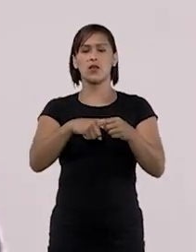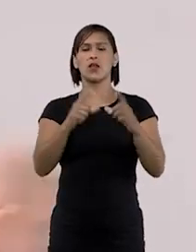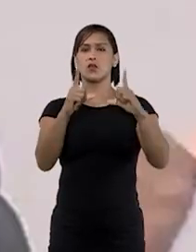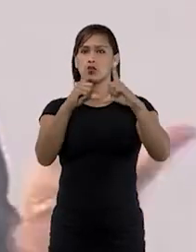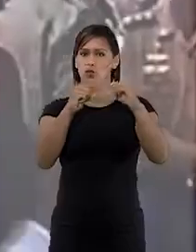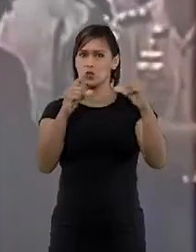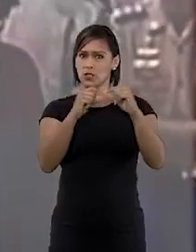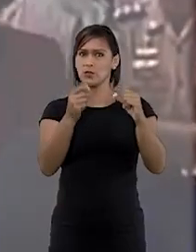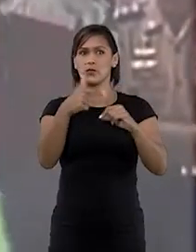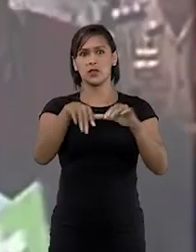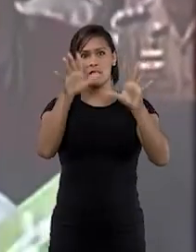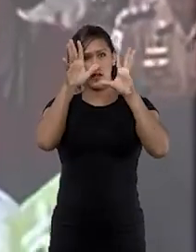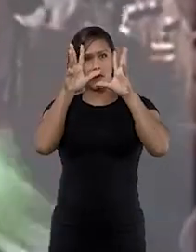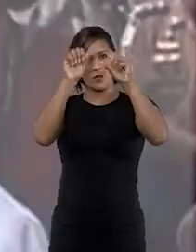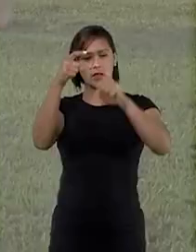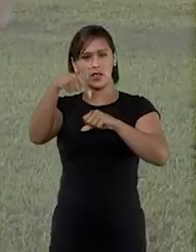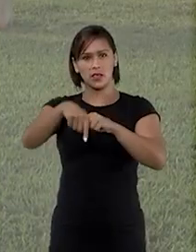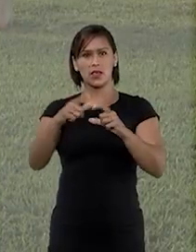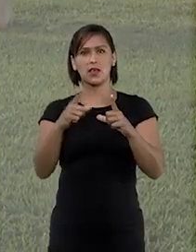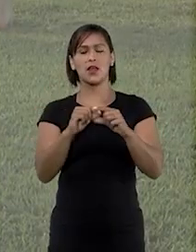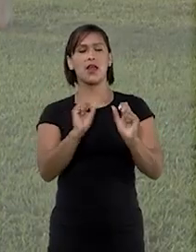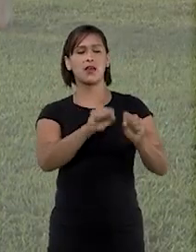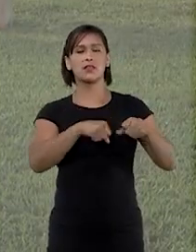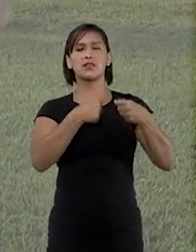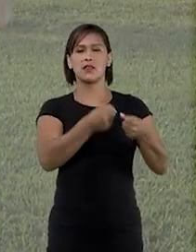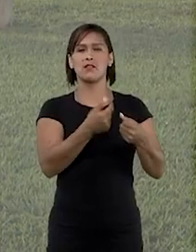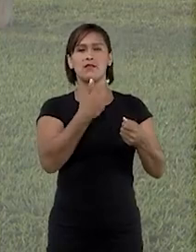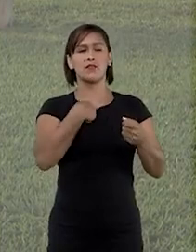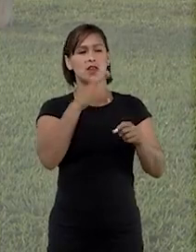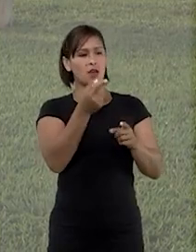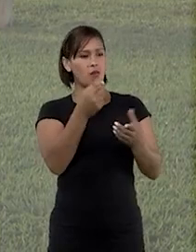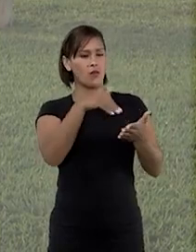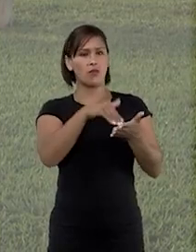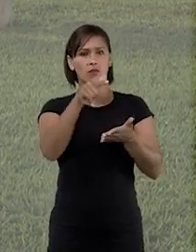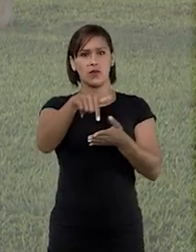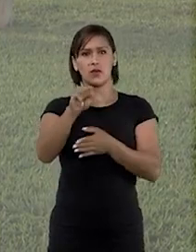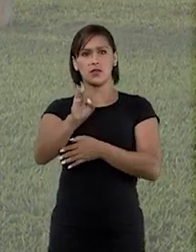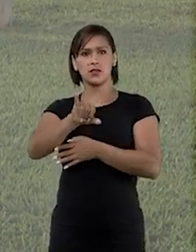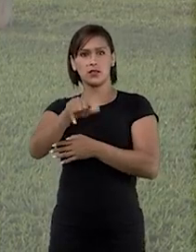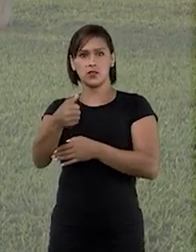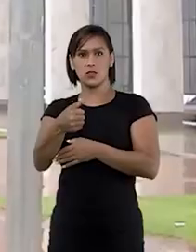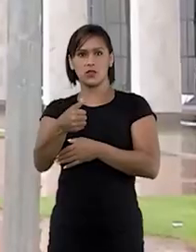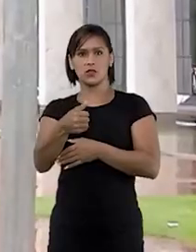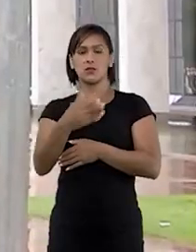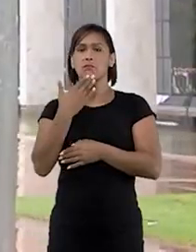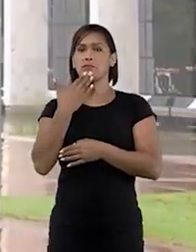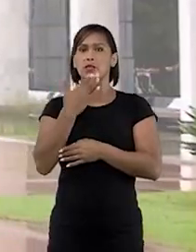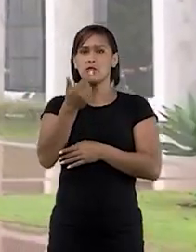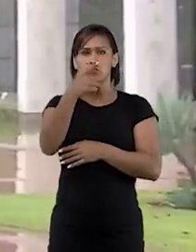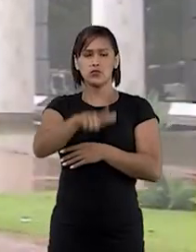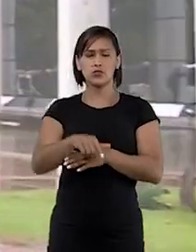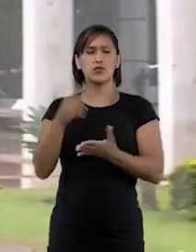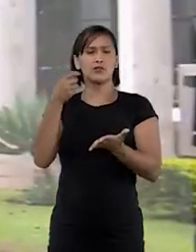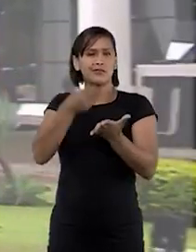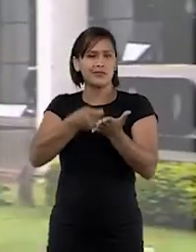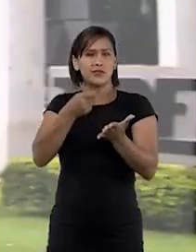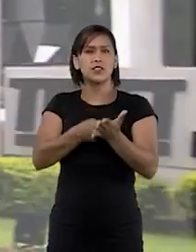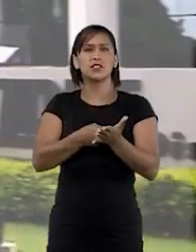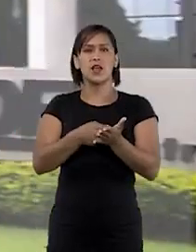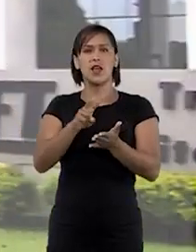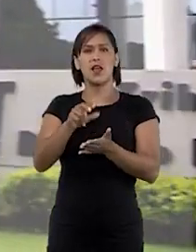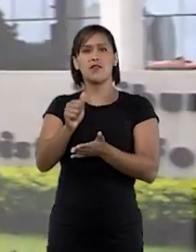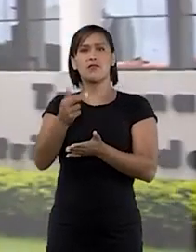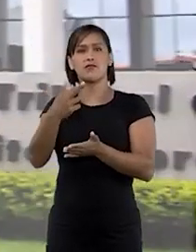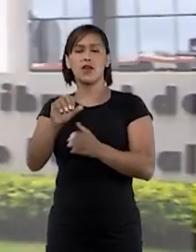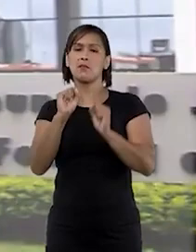Tribunal de Justiça do Distrito Federal e dos territórios a defesa interpôs recurso especial ao STJ insistindo em que a Vara de